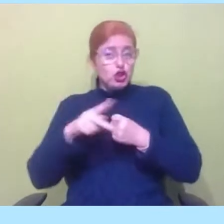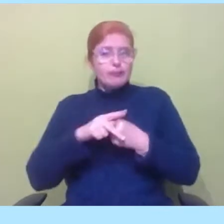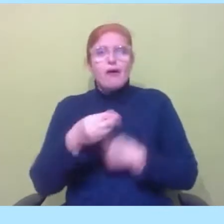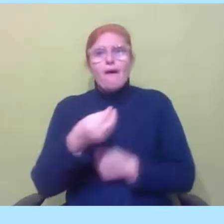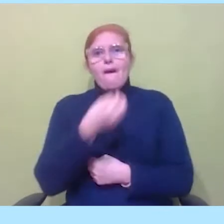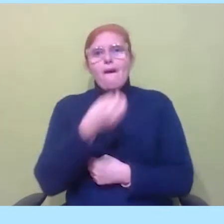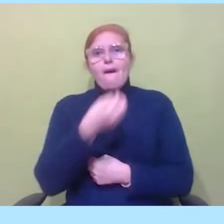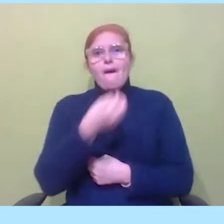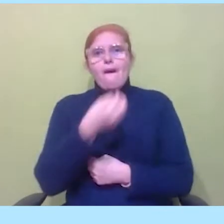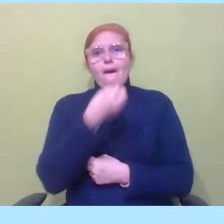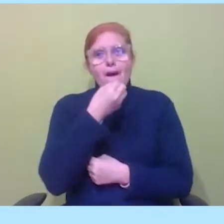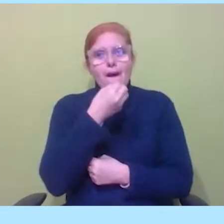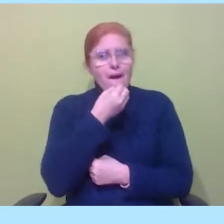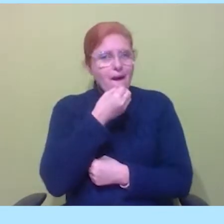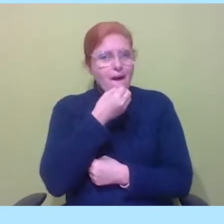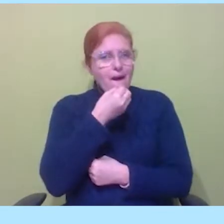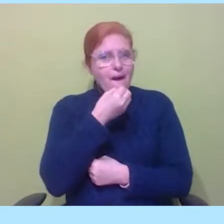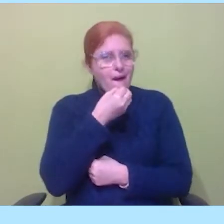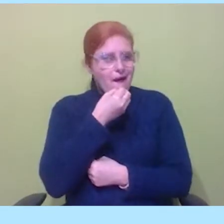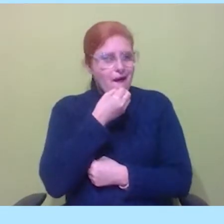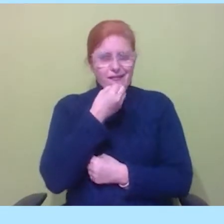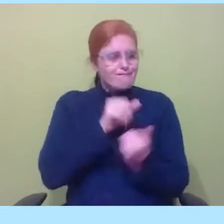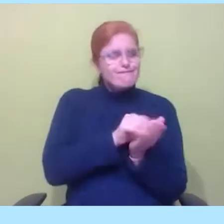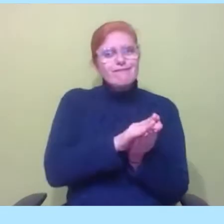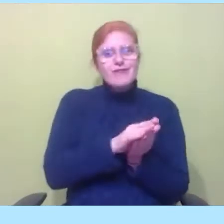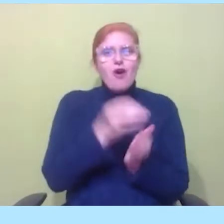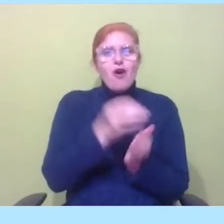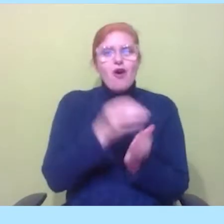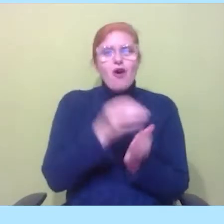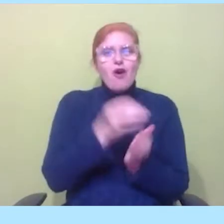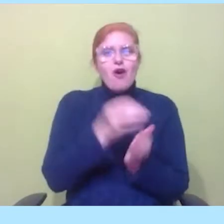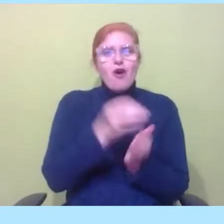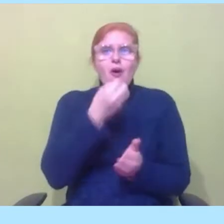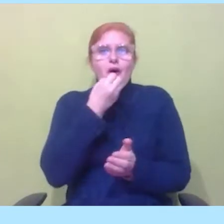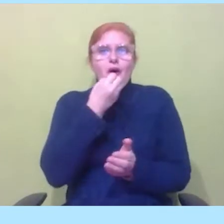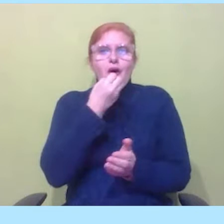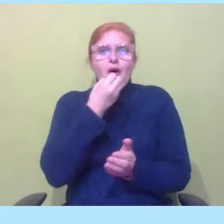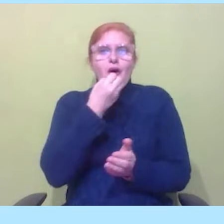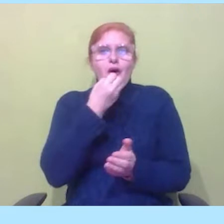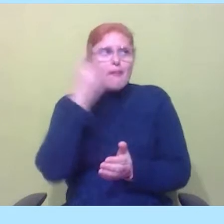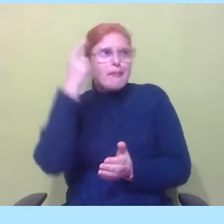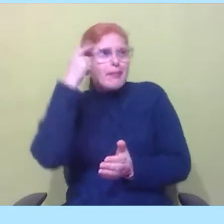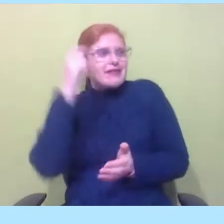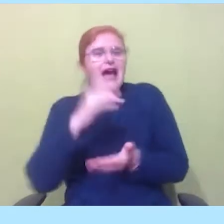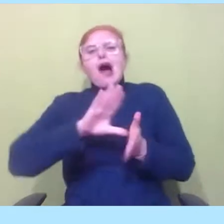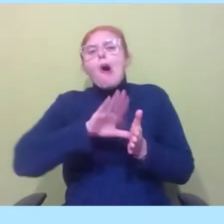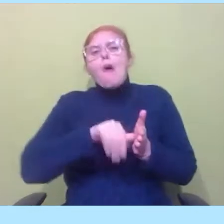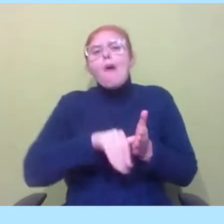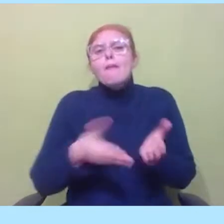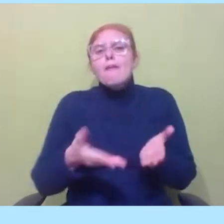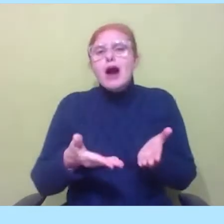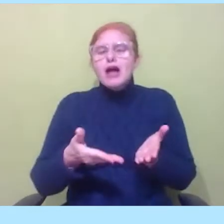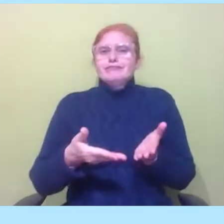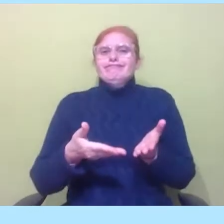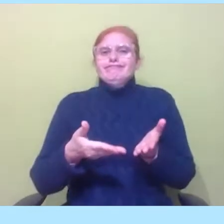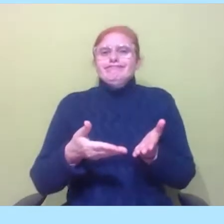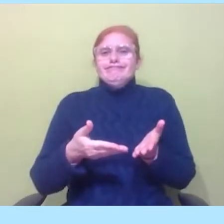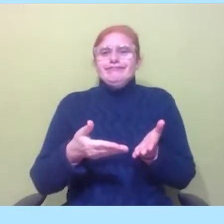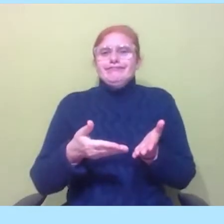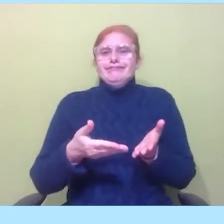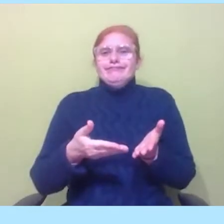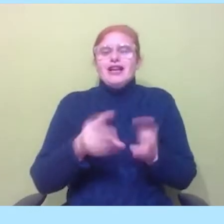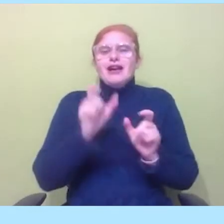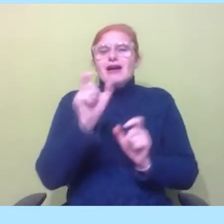bandido, obviamente ele está roubando. Se a pessoa está de cadastro desamarrado na rua, a gente acaba usando